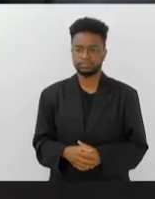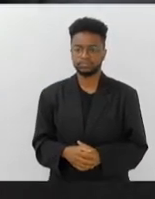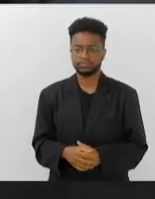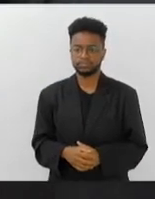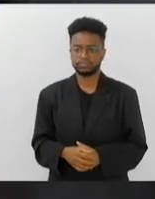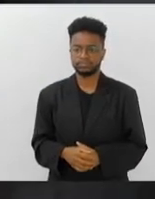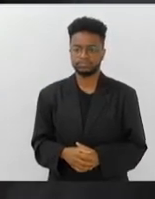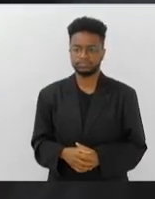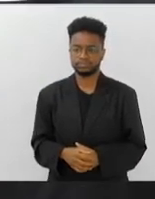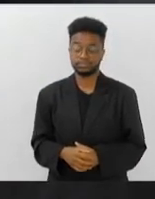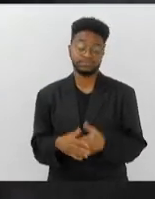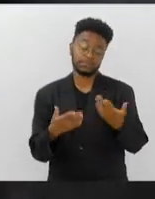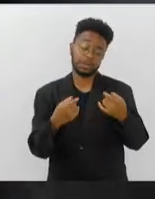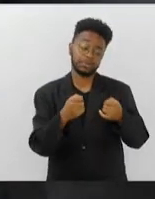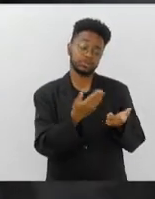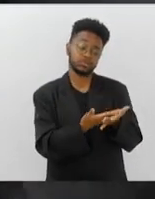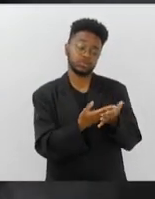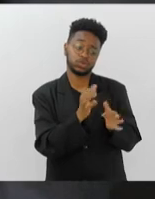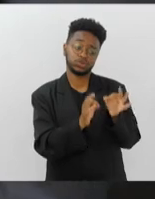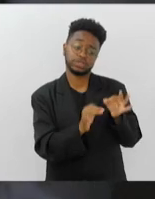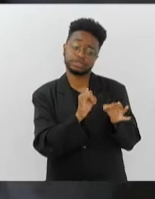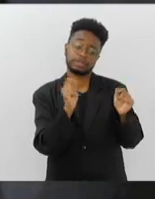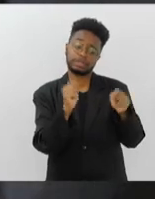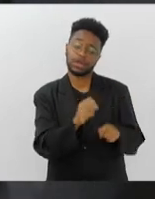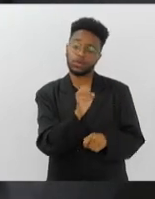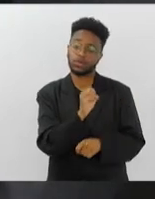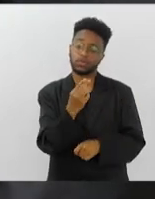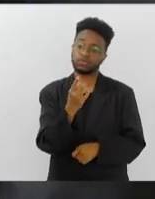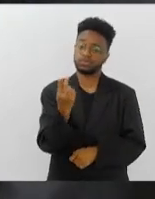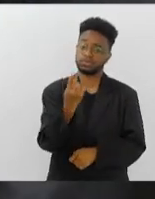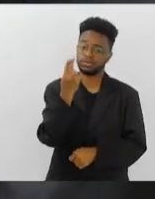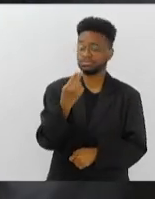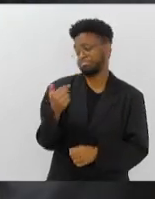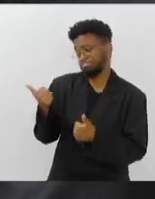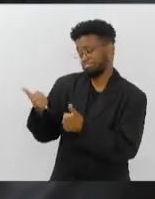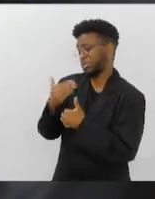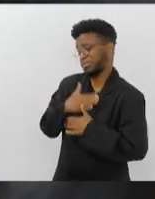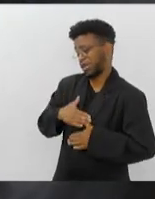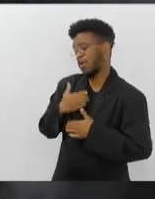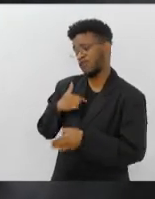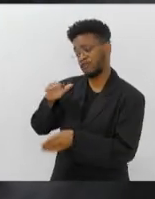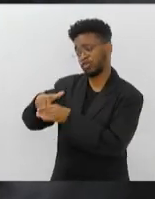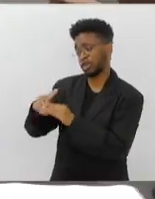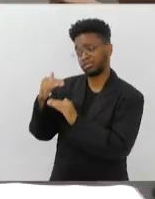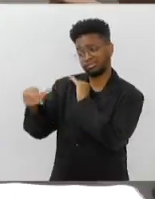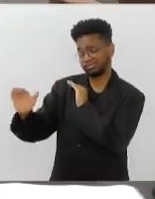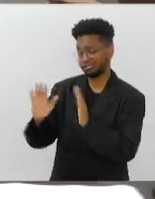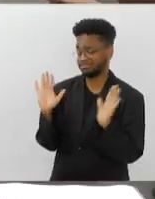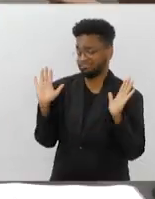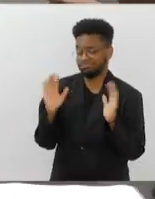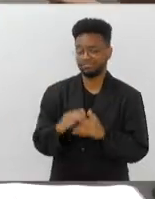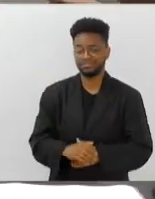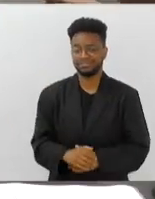Então faça um estudo jurídico, se é possível ou não. Com o maior prazer, que eu vou votar divergente.